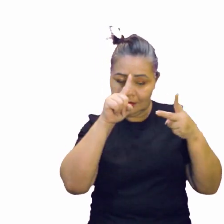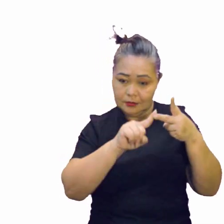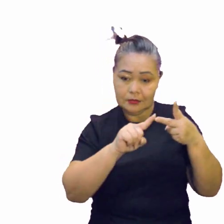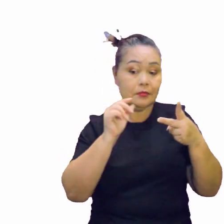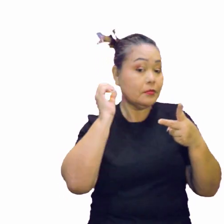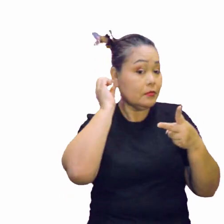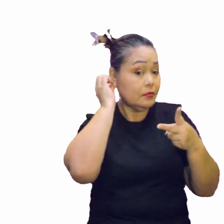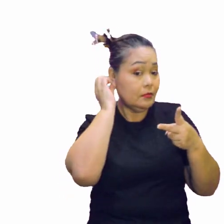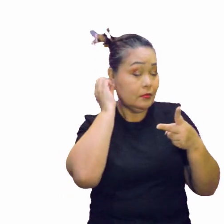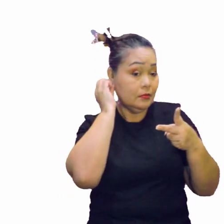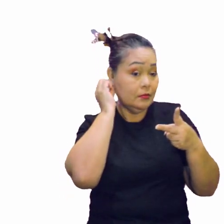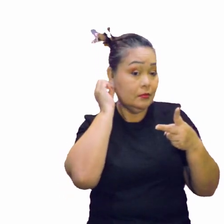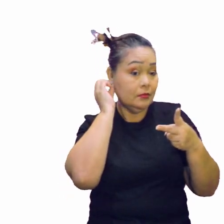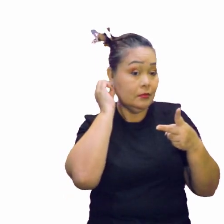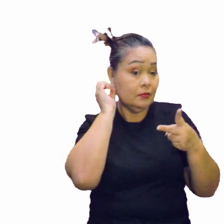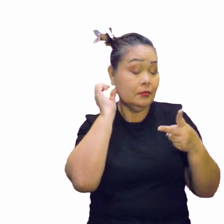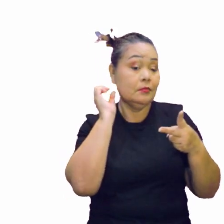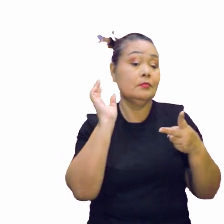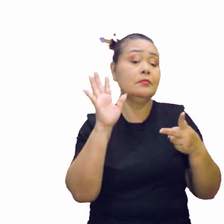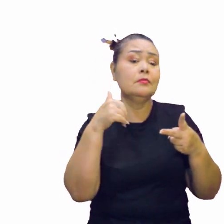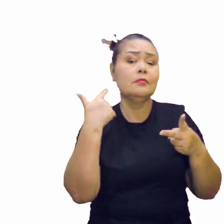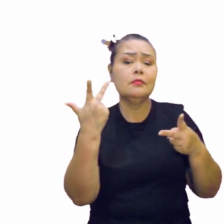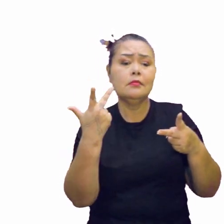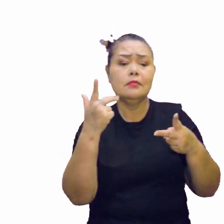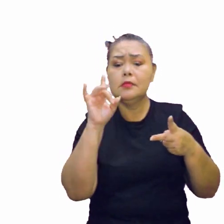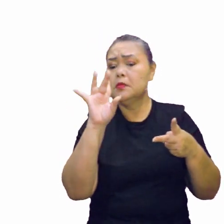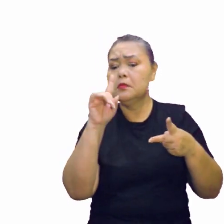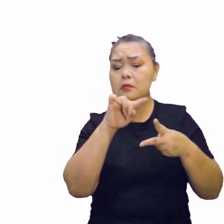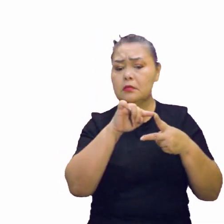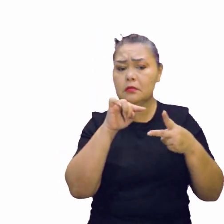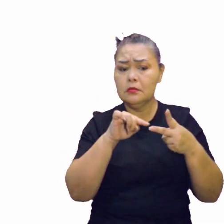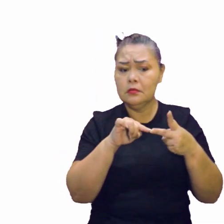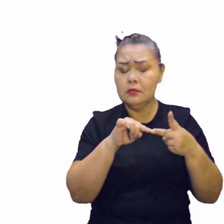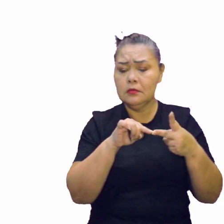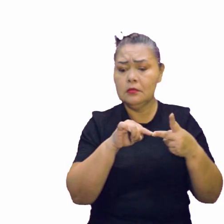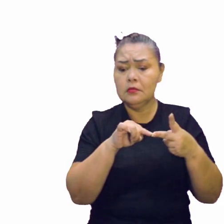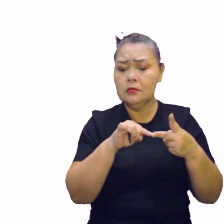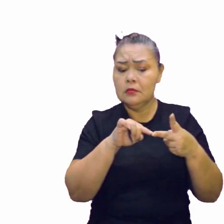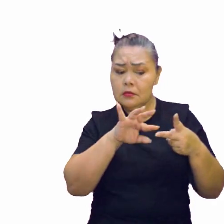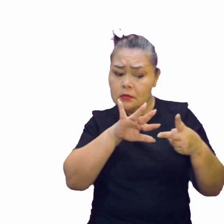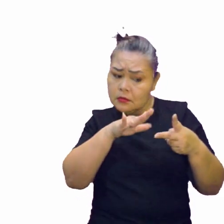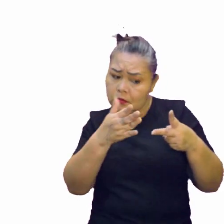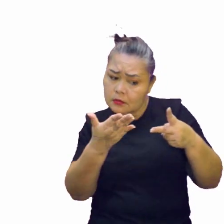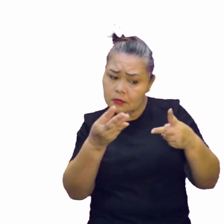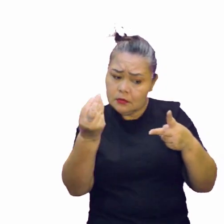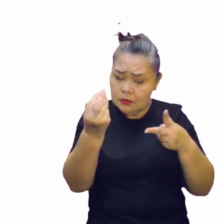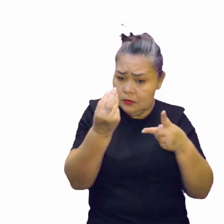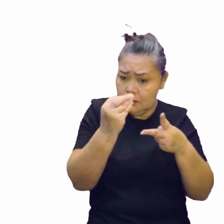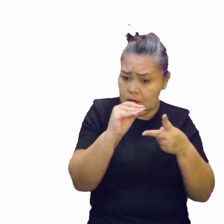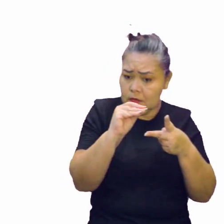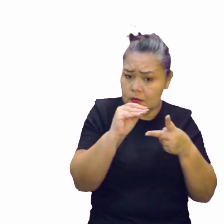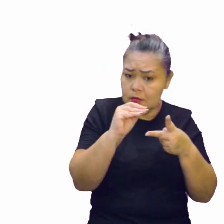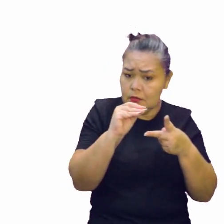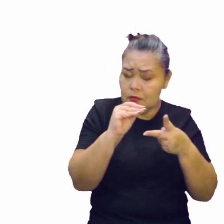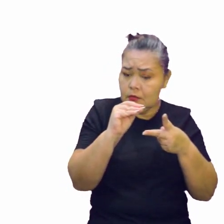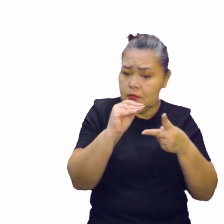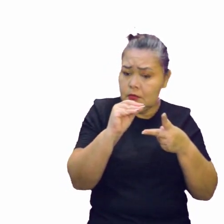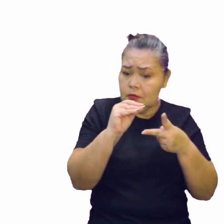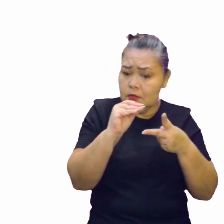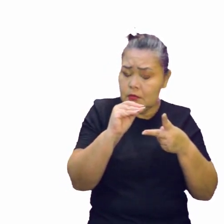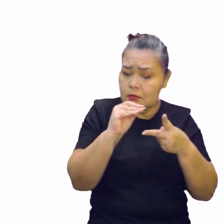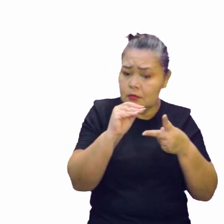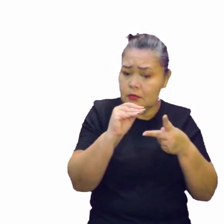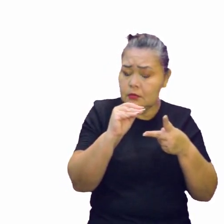Então, quando a gente fala, só são 2, mas os integrantes desses componentes